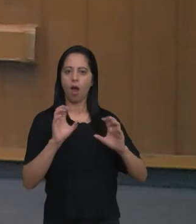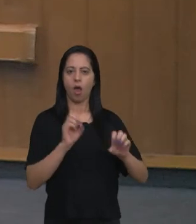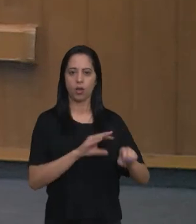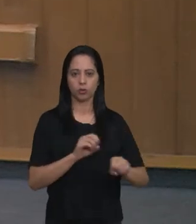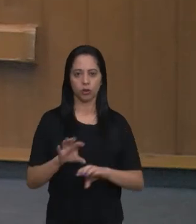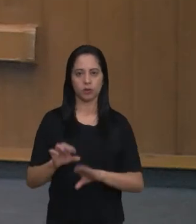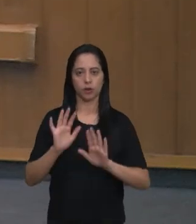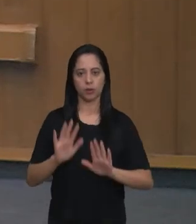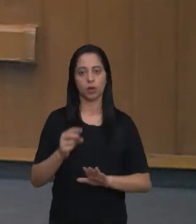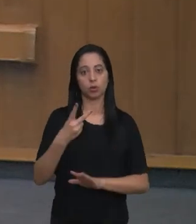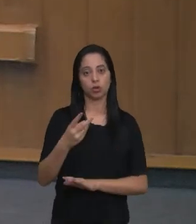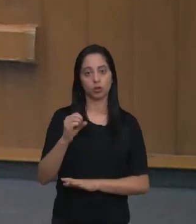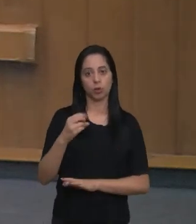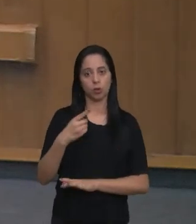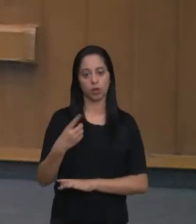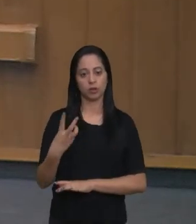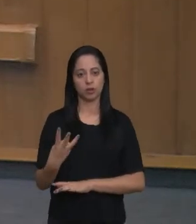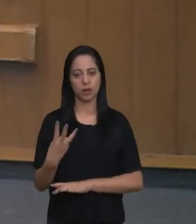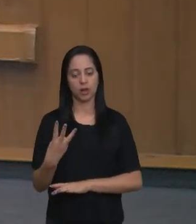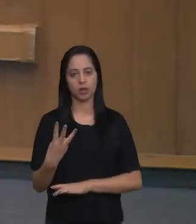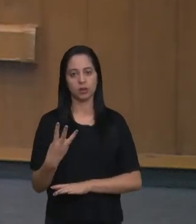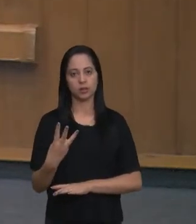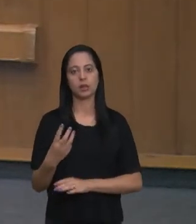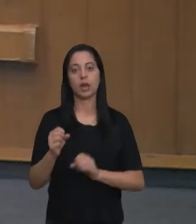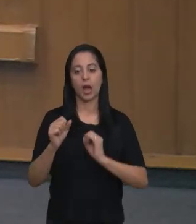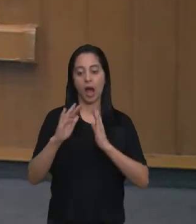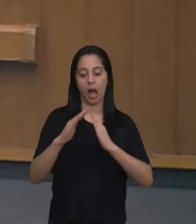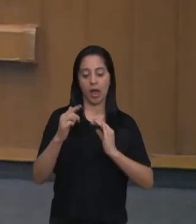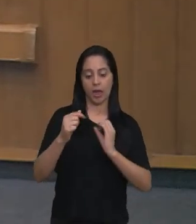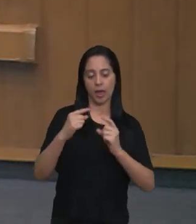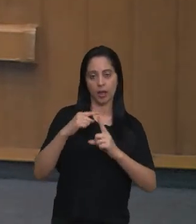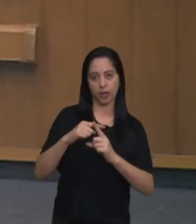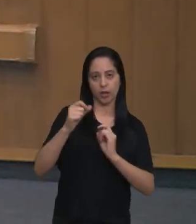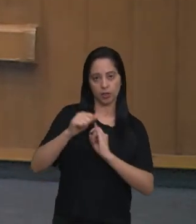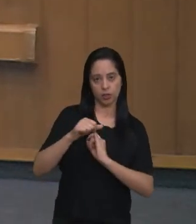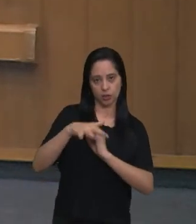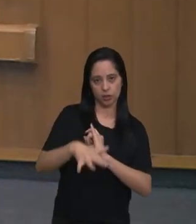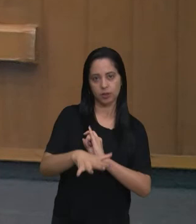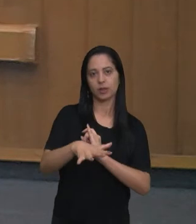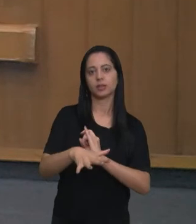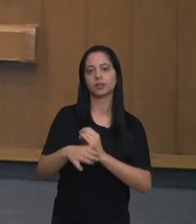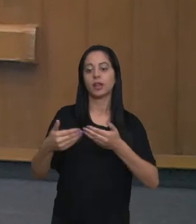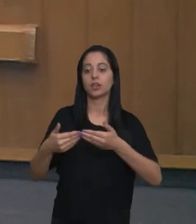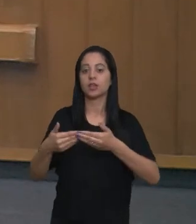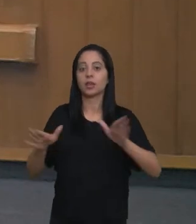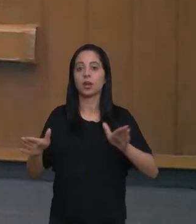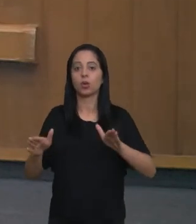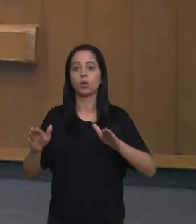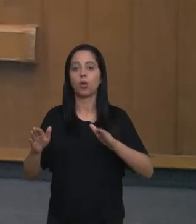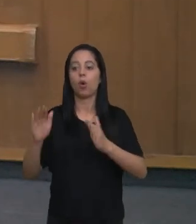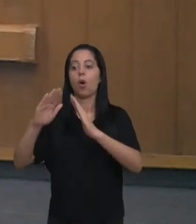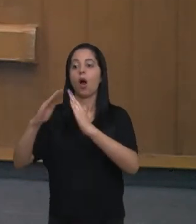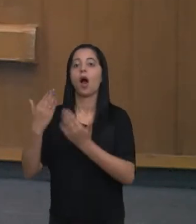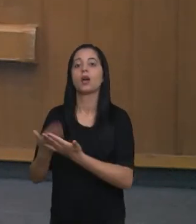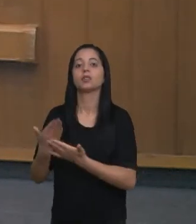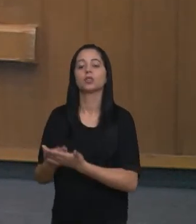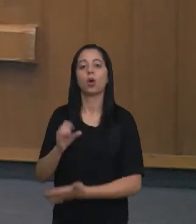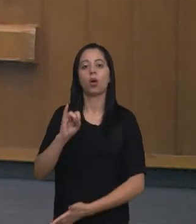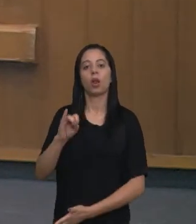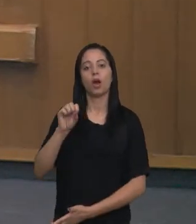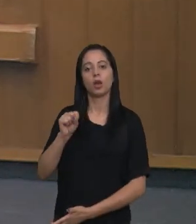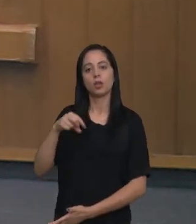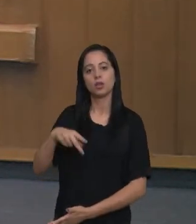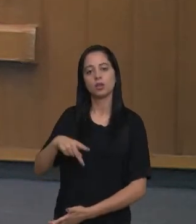da Cidade acabou por inaugurar o Colégio Inspire, né? E depois disso, através do ensino